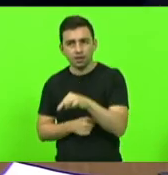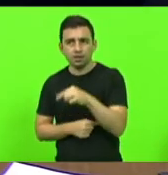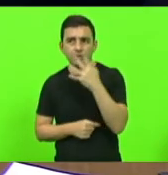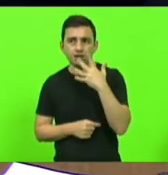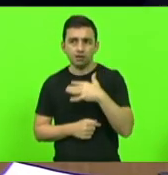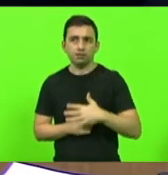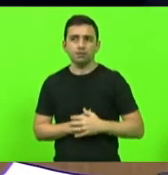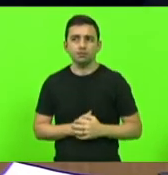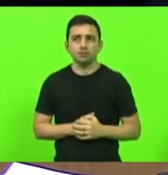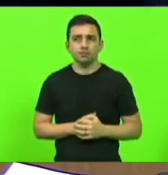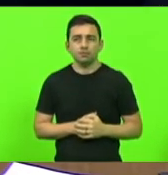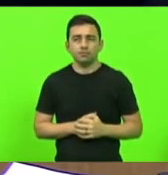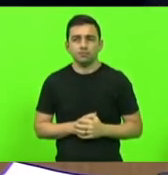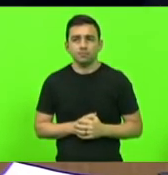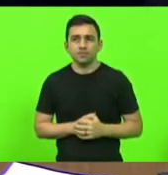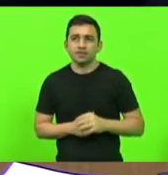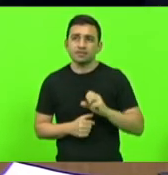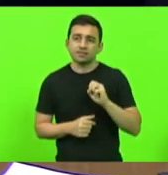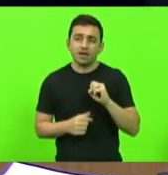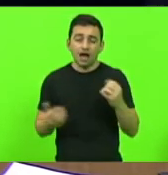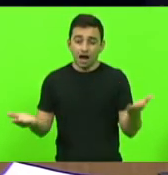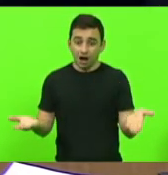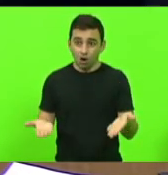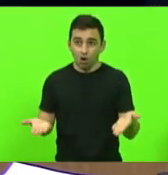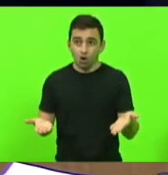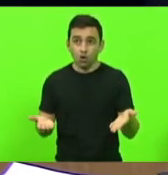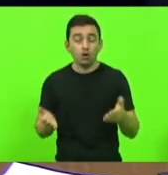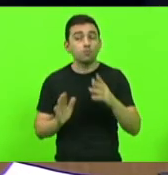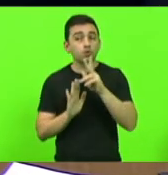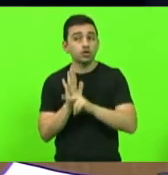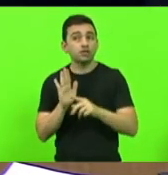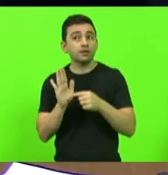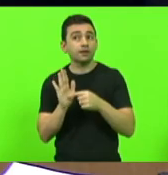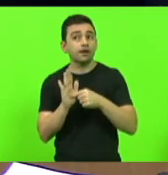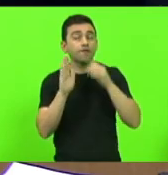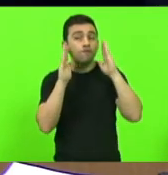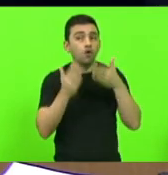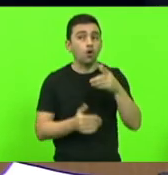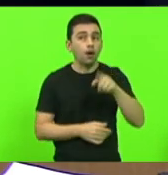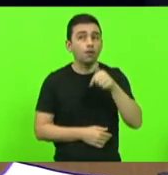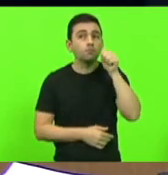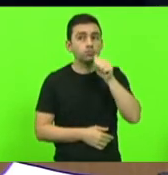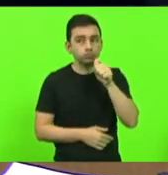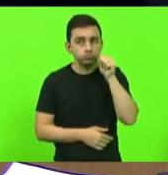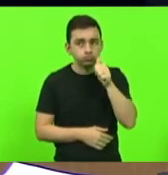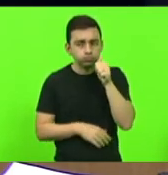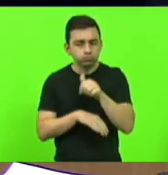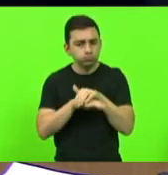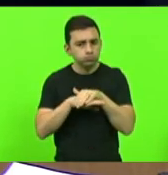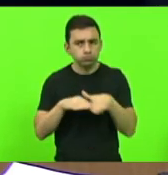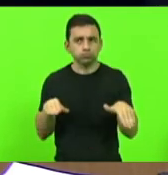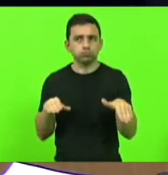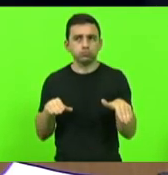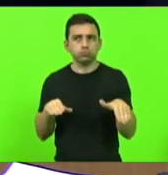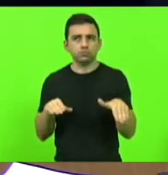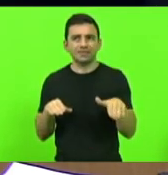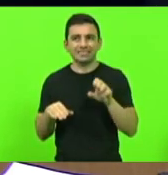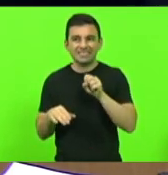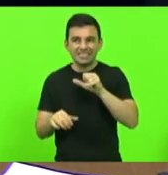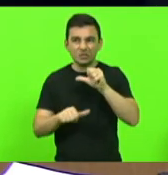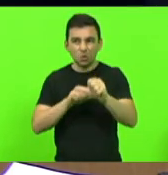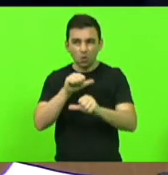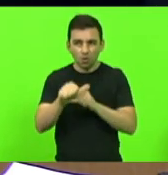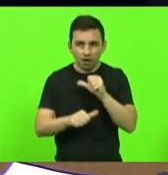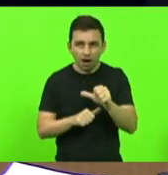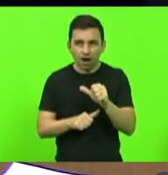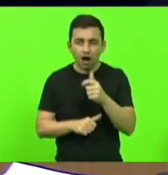infância e a juventude. E, nesse caso, o projeto fala especificamente das mulheres. Então, se trocar o termo